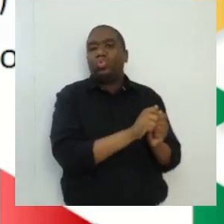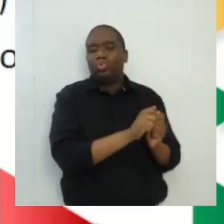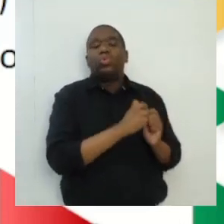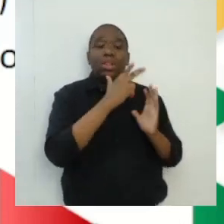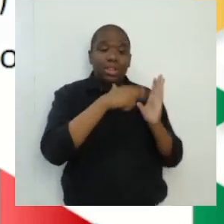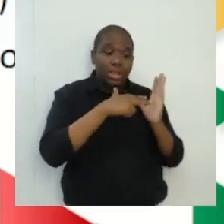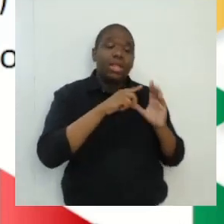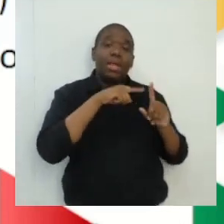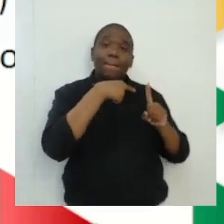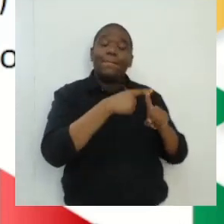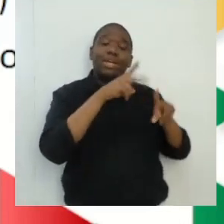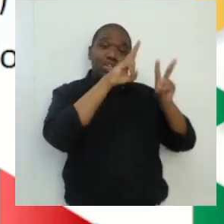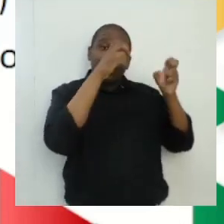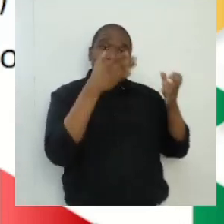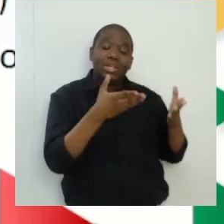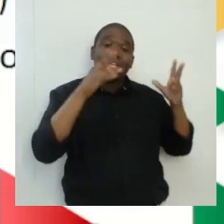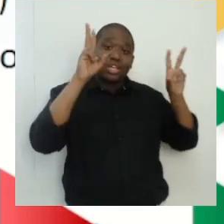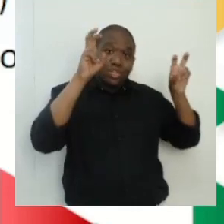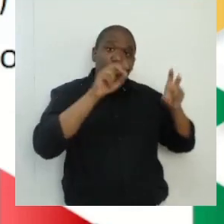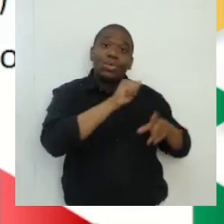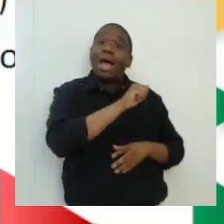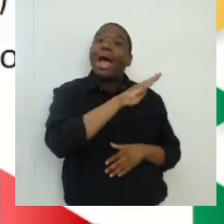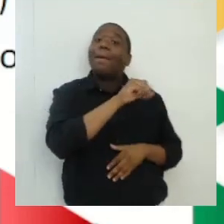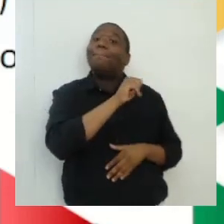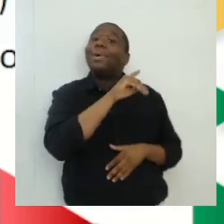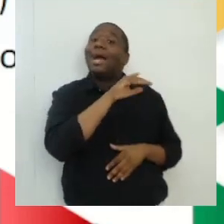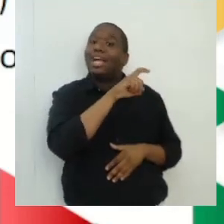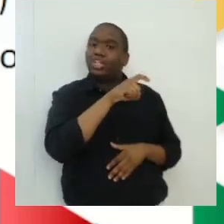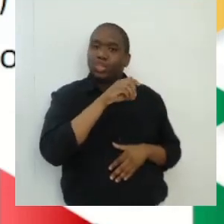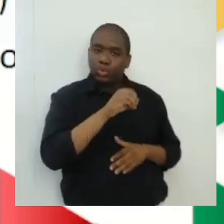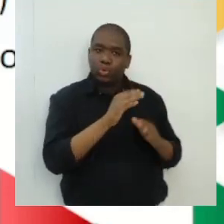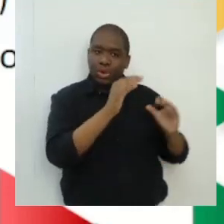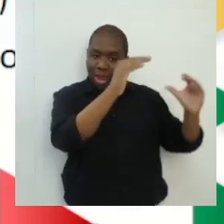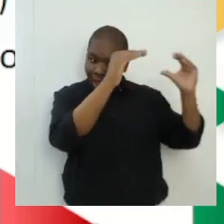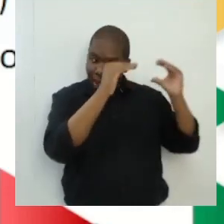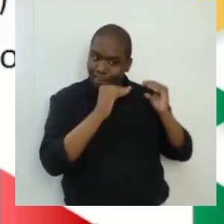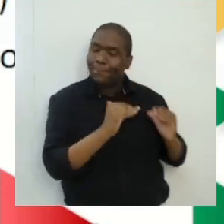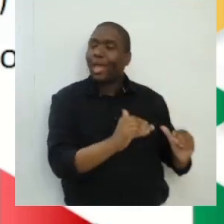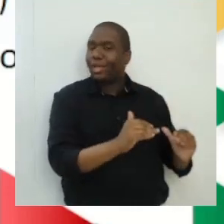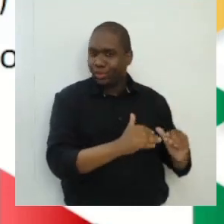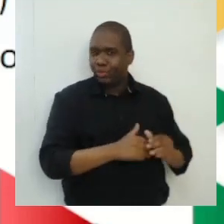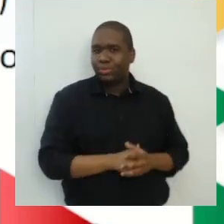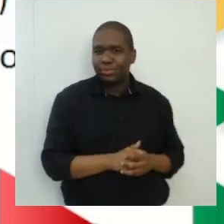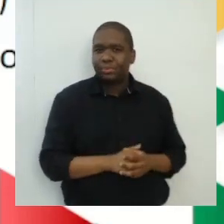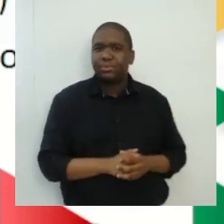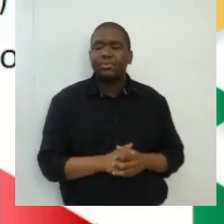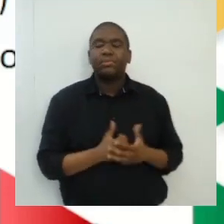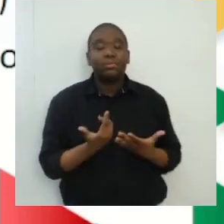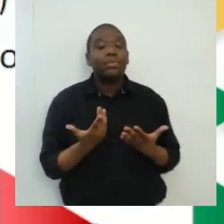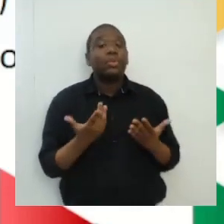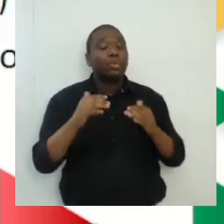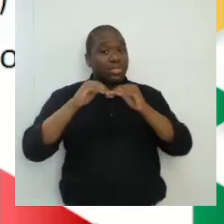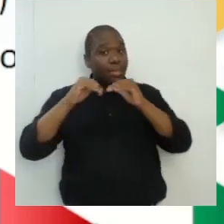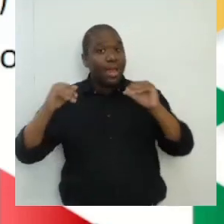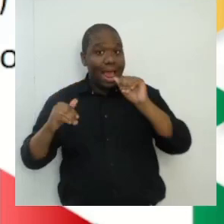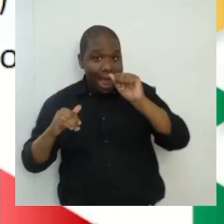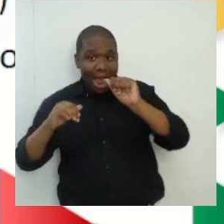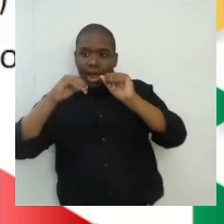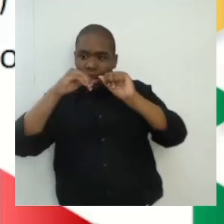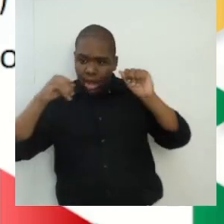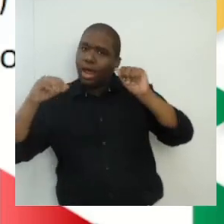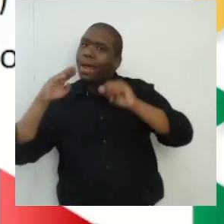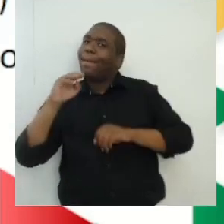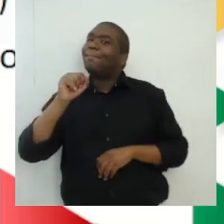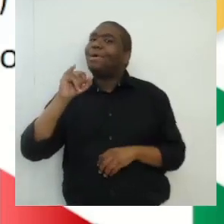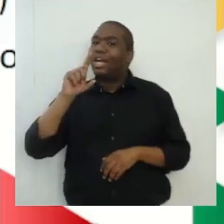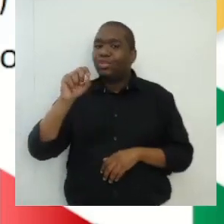esse assunto abaixo. Vai indicar posição de inferioridade. Já o separado, olhou-me de